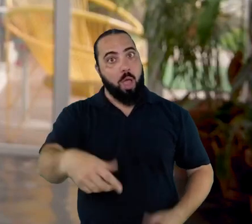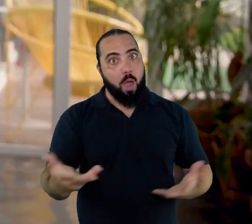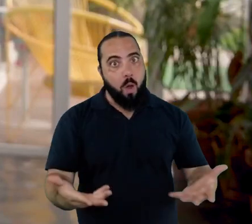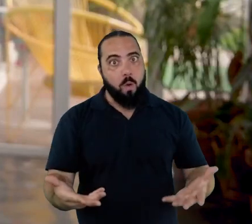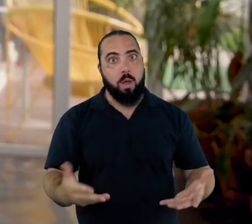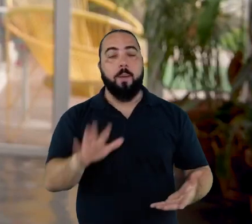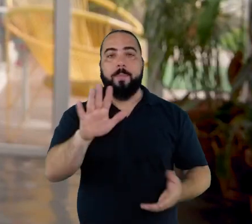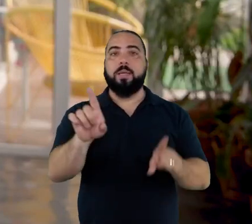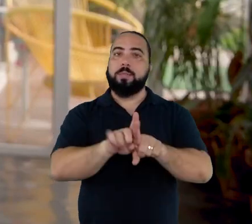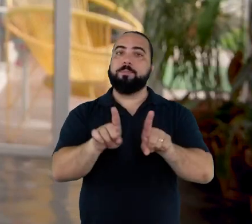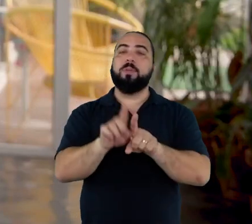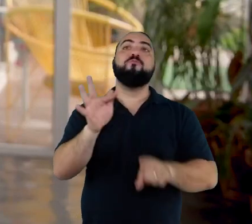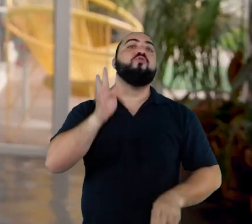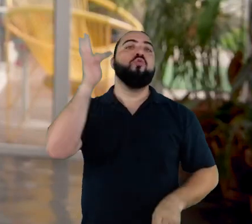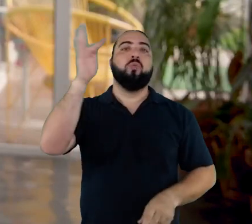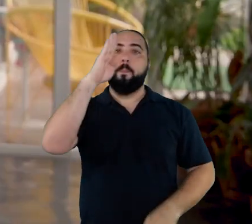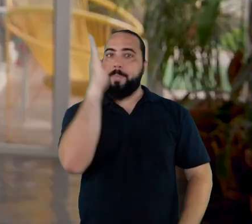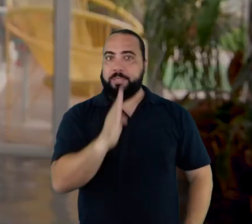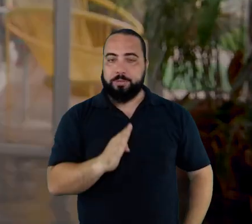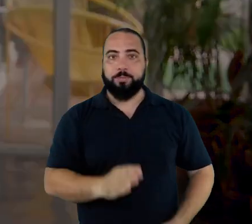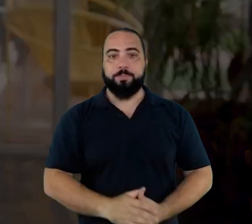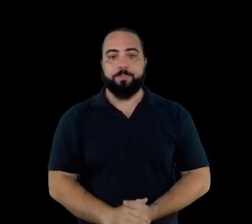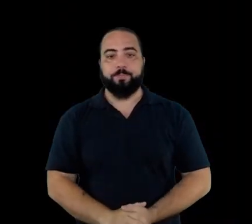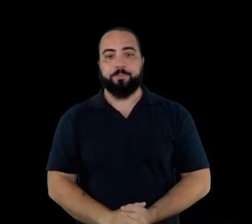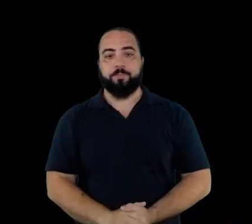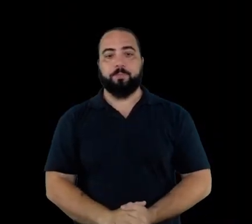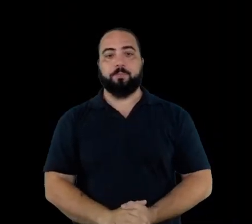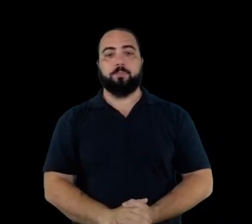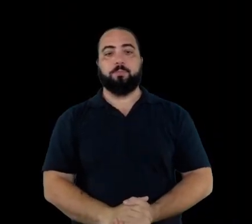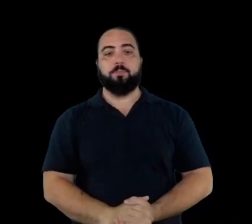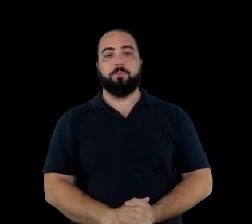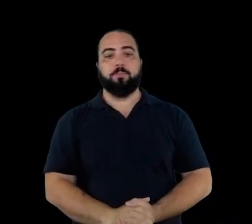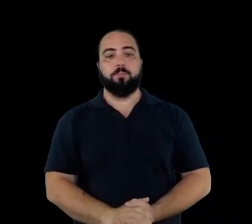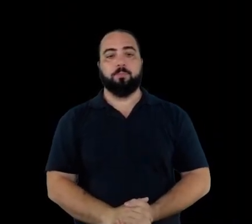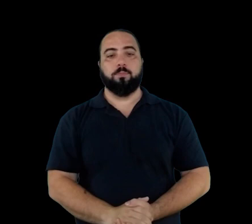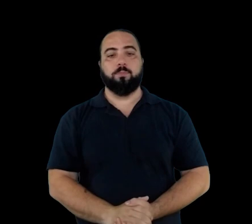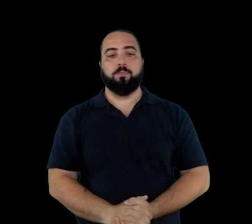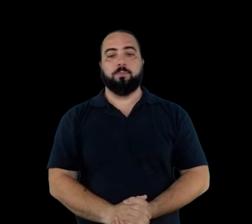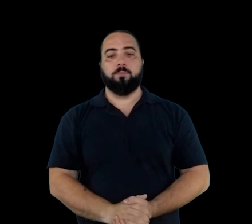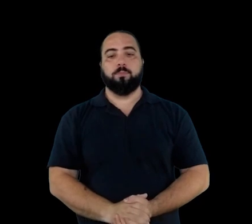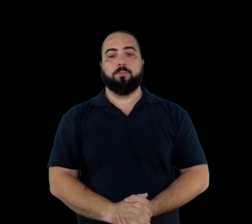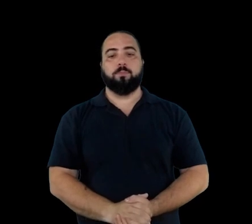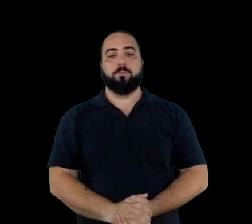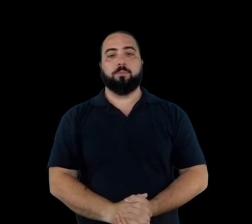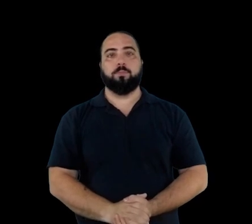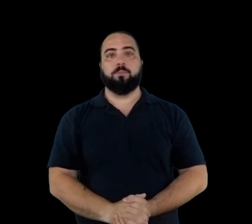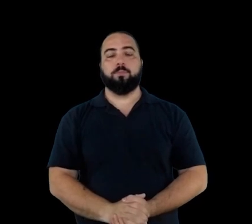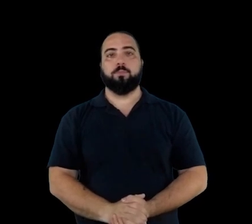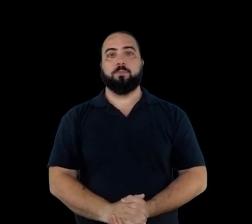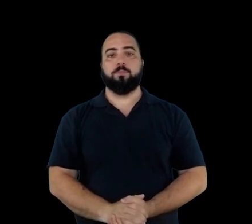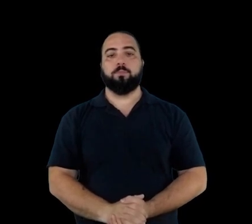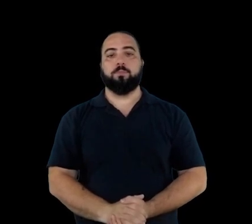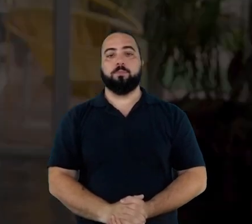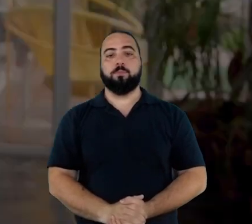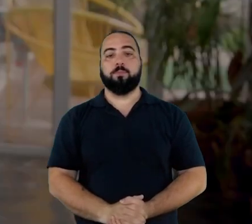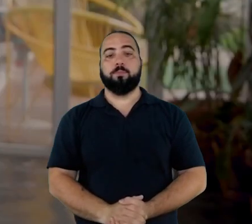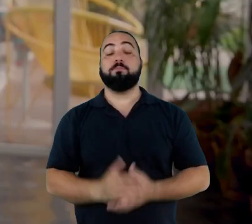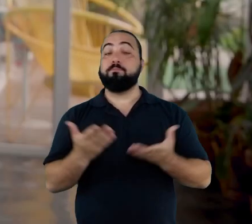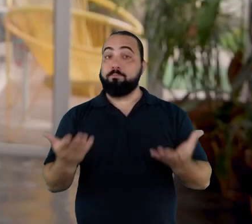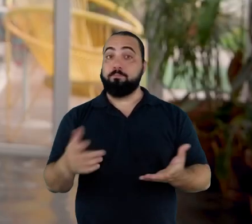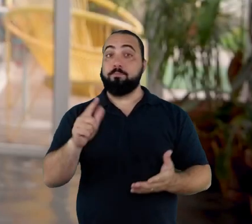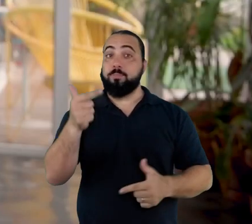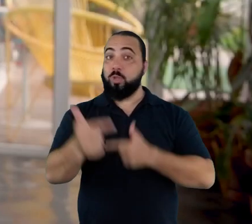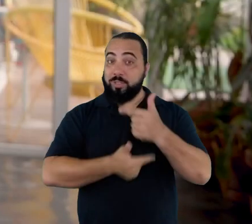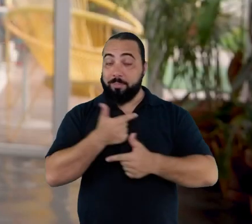agora, mas para o futuro do Brasil. Sobre fundo preto em letras roxas, ativação sociocultural. Realizar